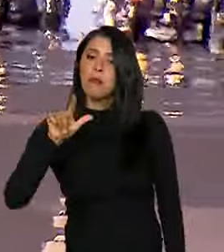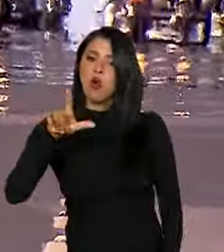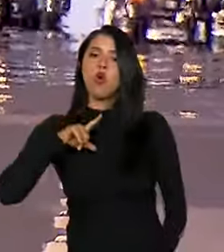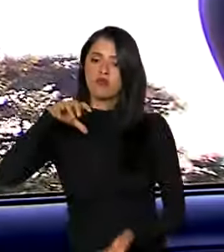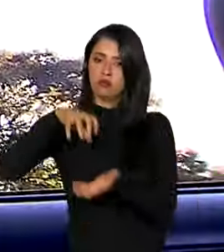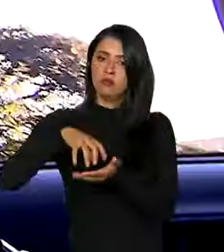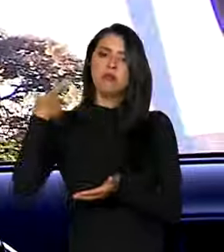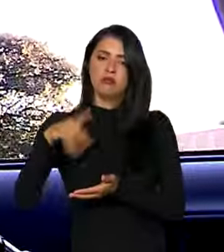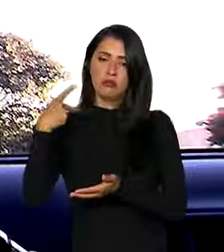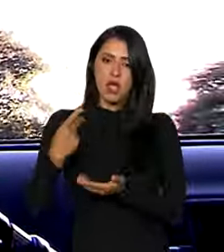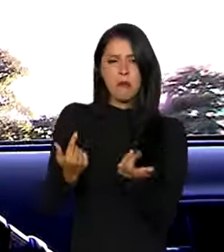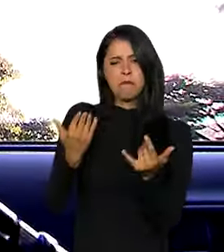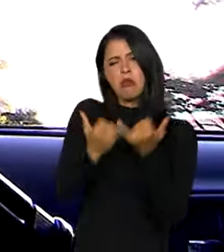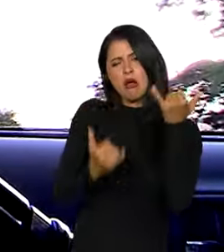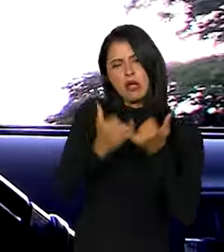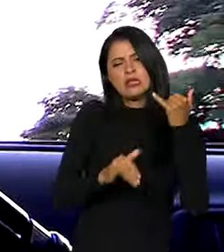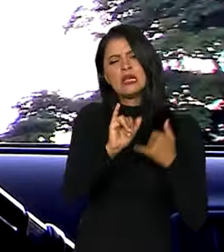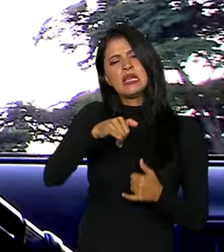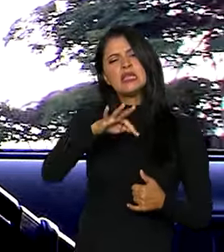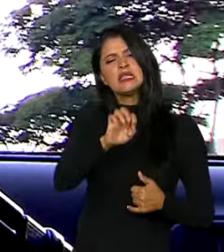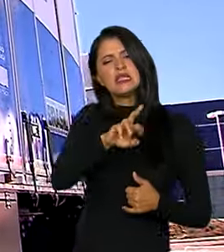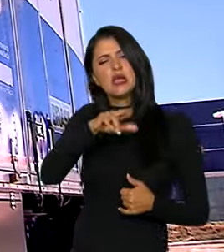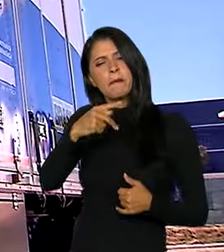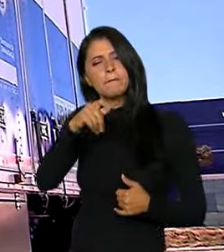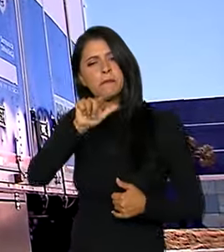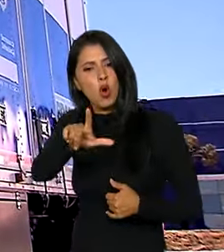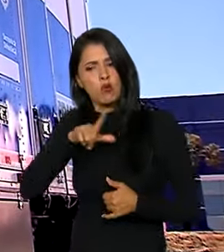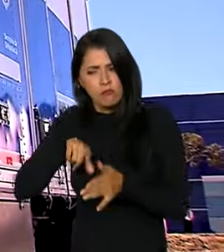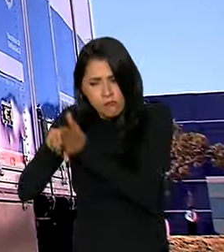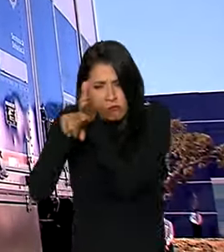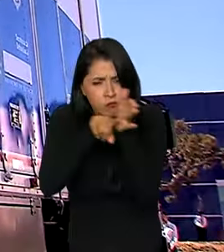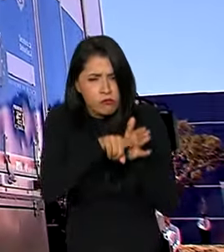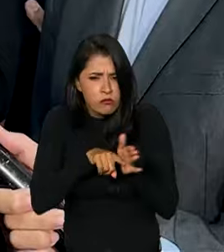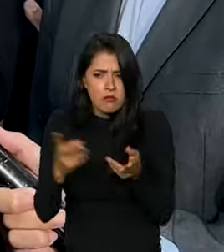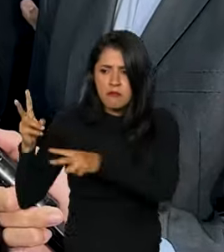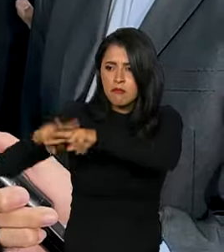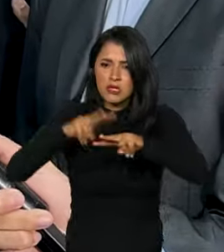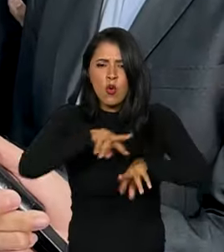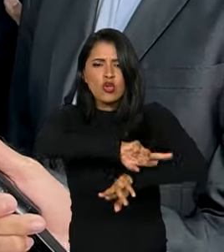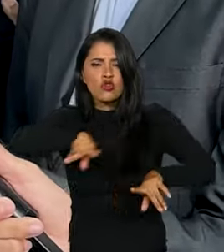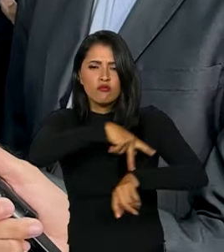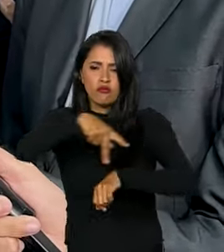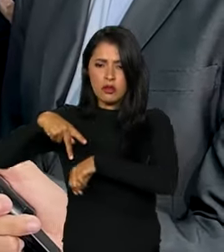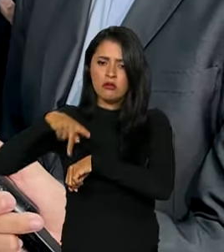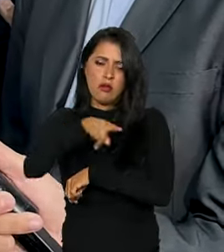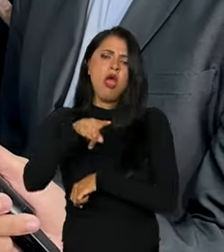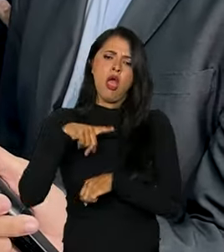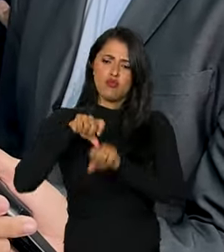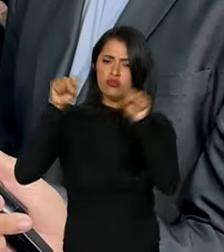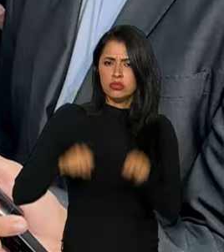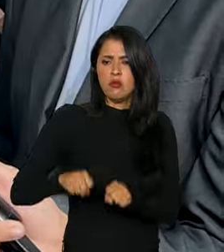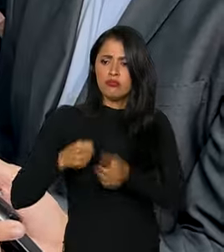segurança semelhante à Interpol, que viabiliza prisões e investigações entre diferentes países. Será possível o sistema de